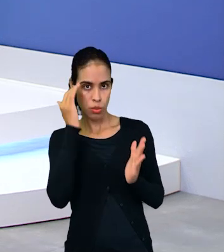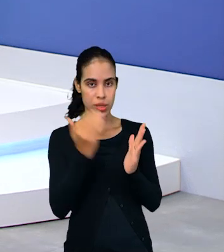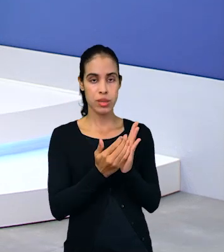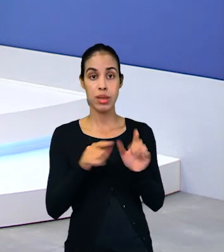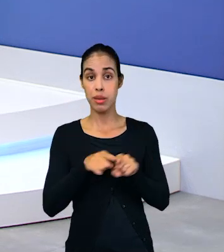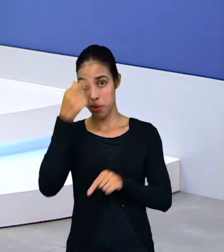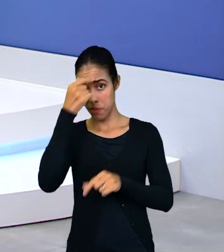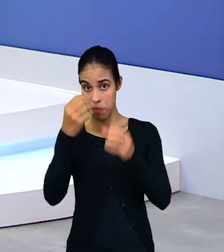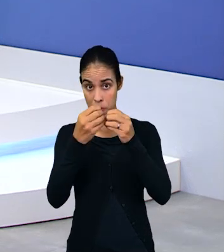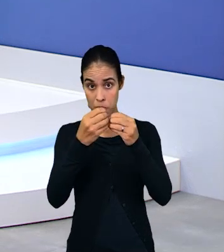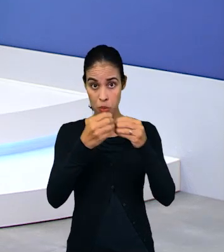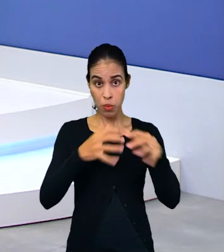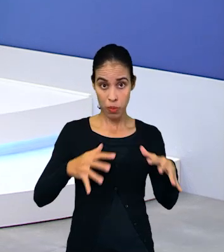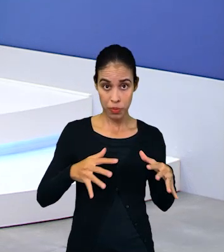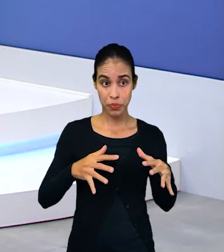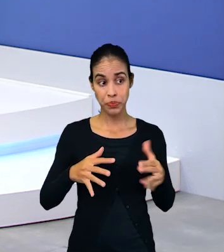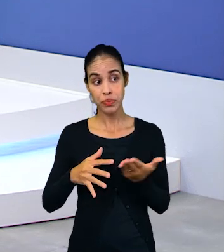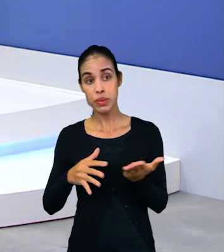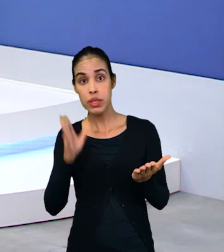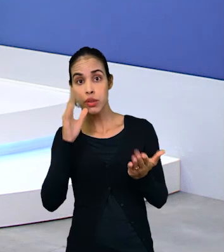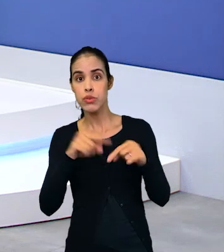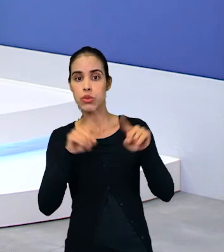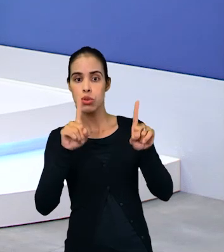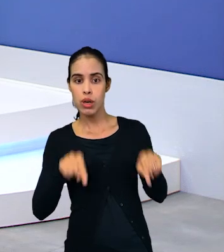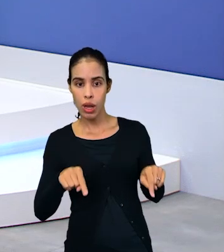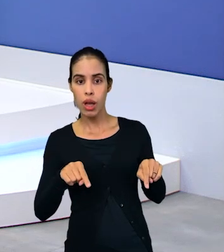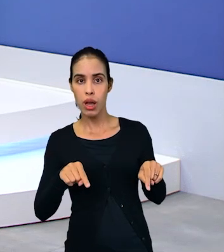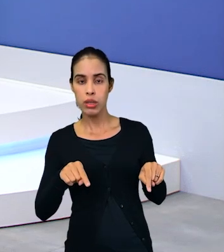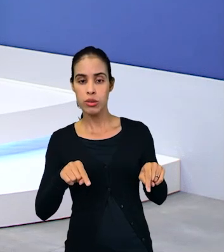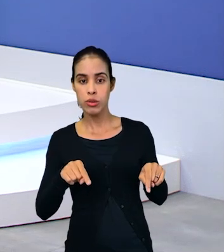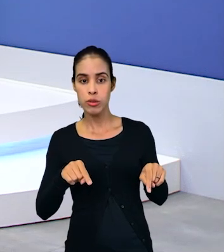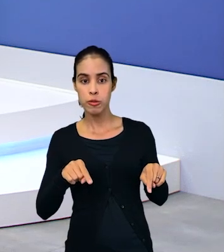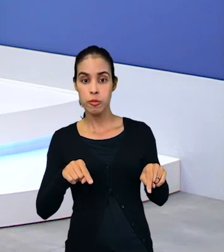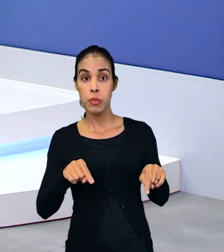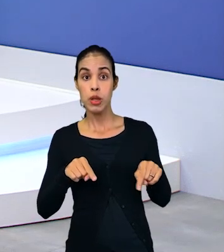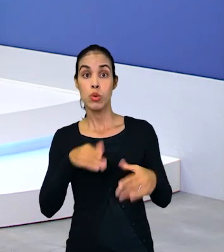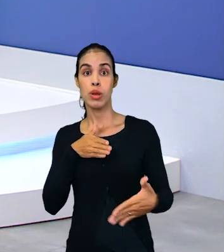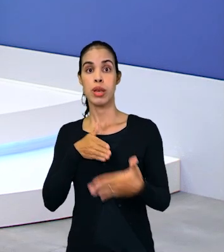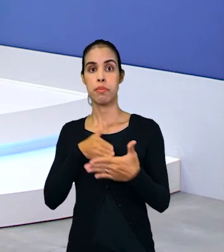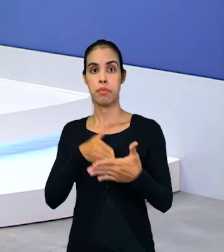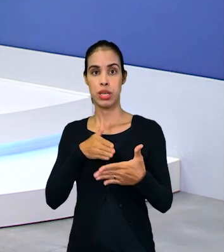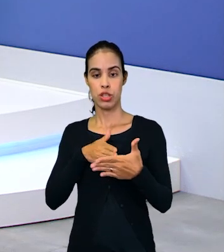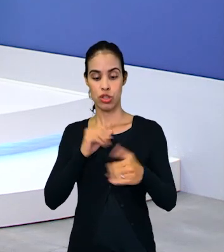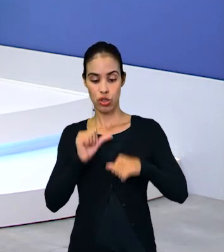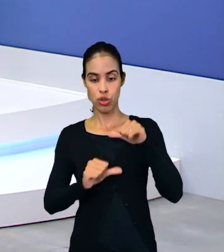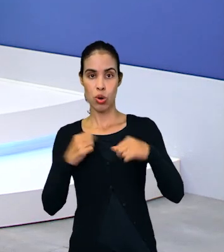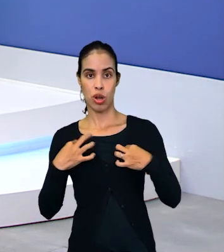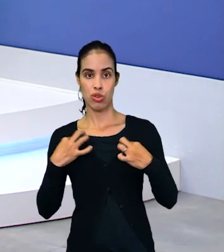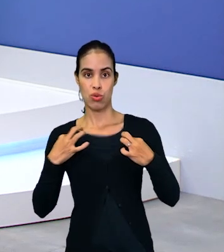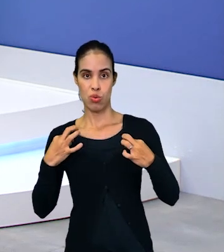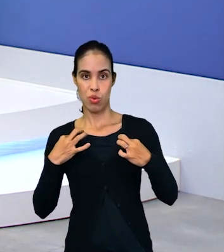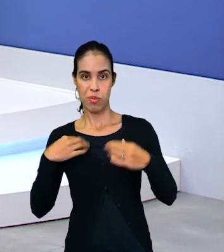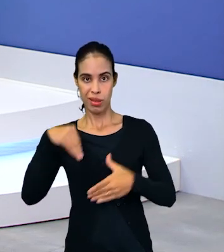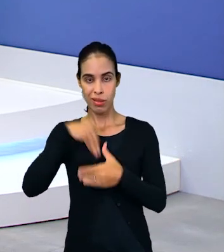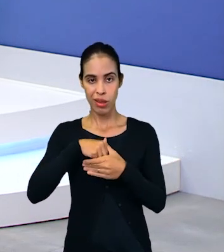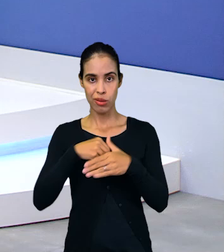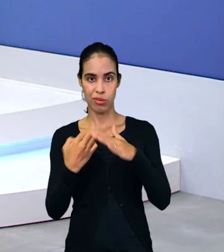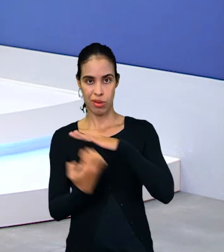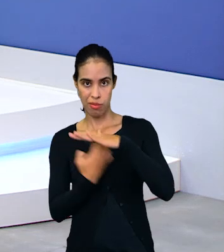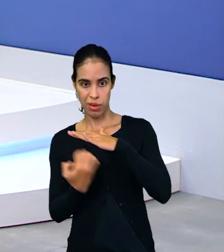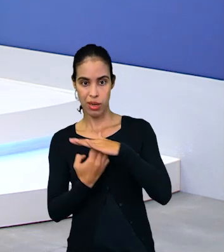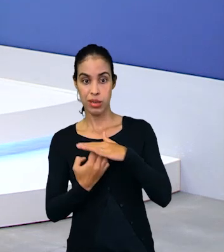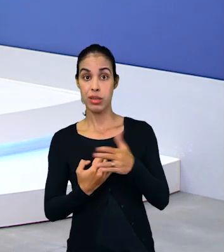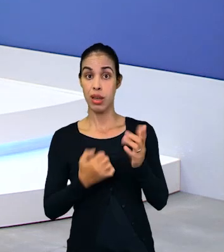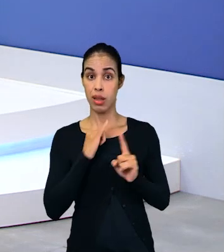ocorrência de dano moral por exposição de empregadas e empregados em trajes íntimos na chamada barreira sanitária. Exatamente, Luana. Os dois